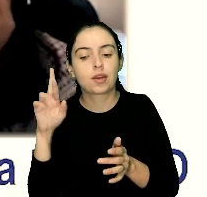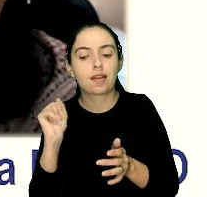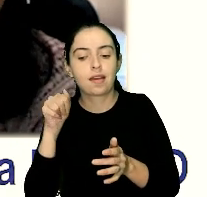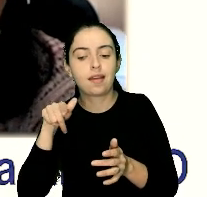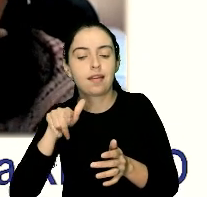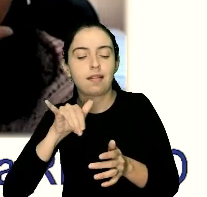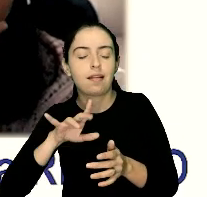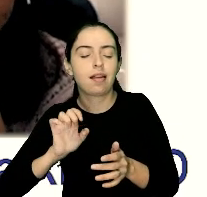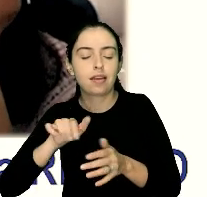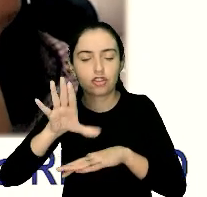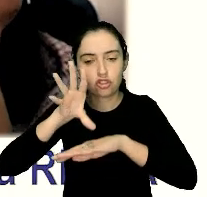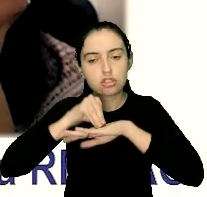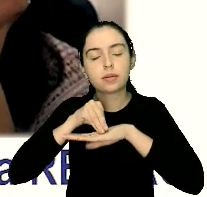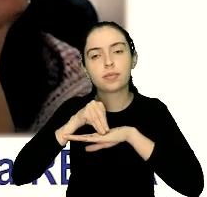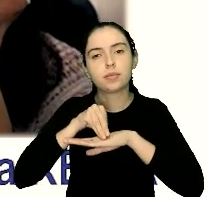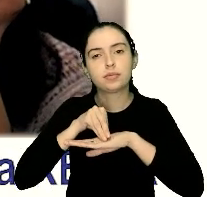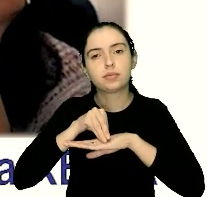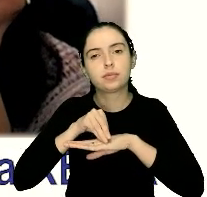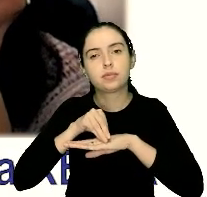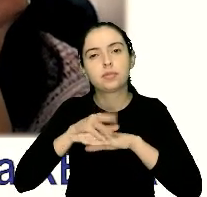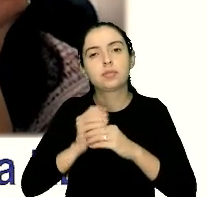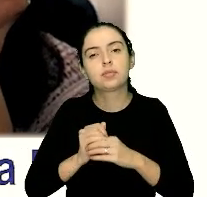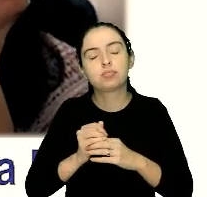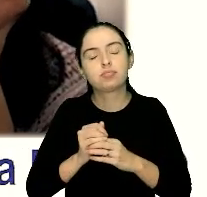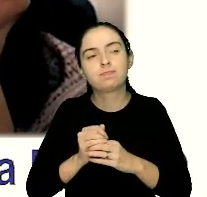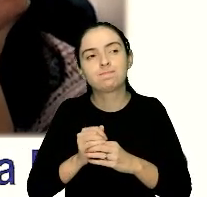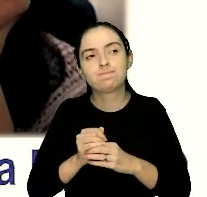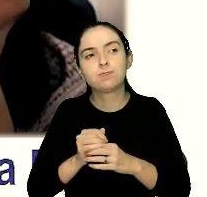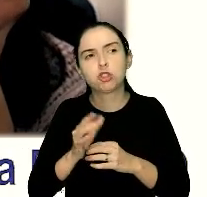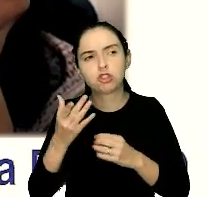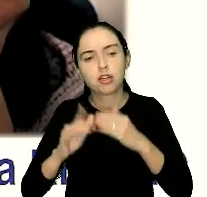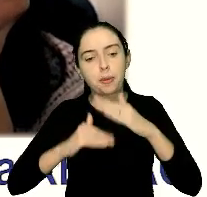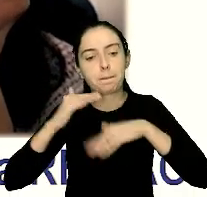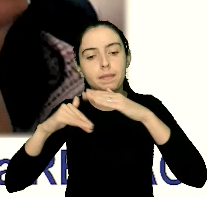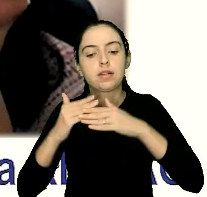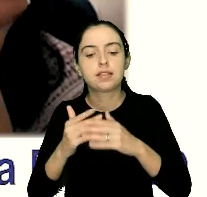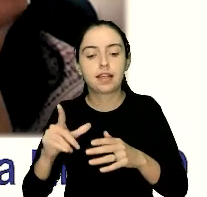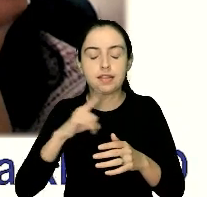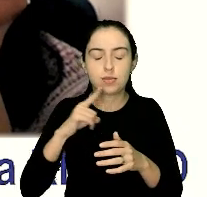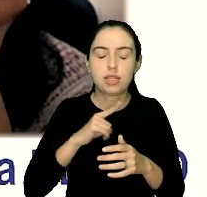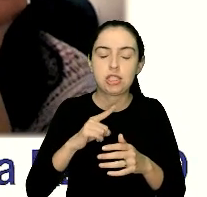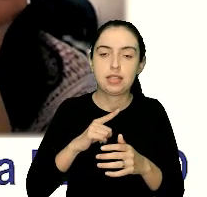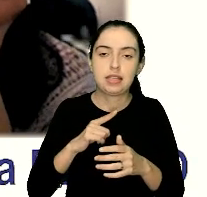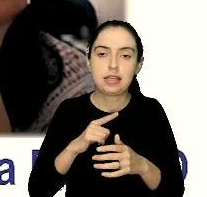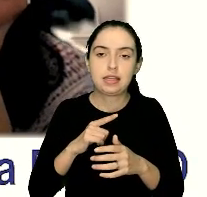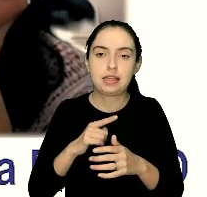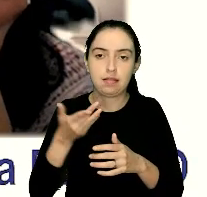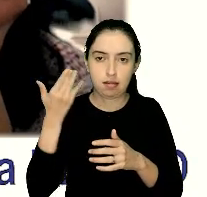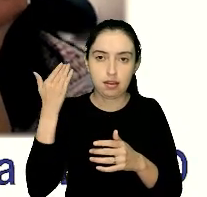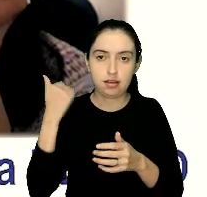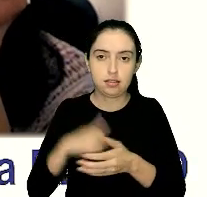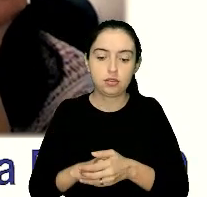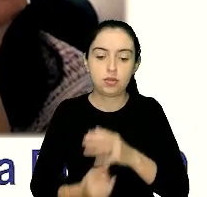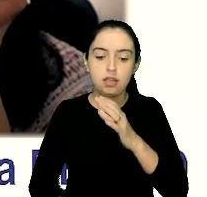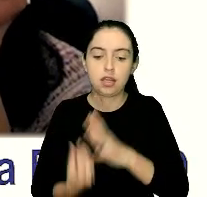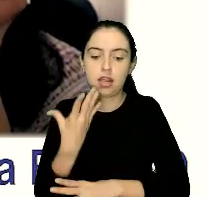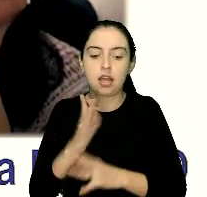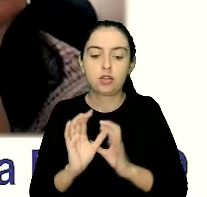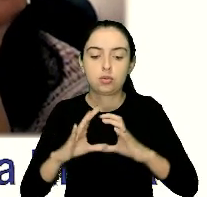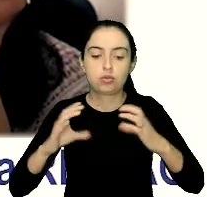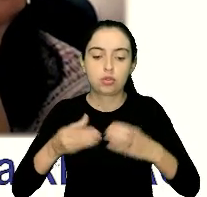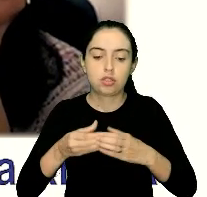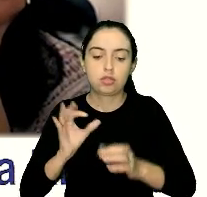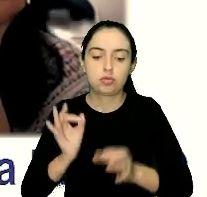e considerando já esse processo que existia, né, criado na seção judiciária de São Paulo,